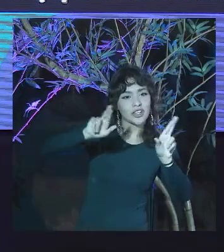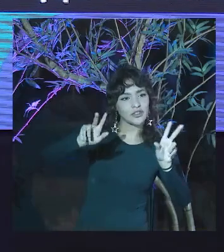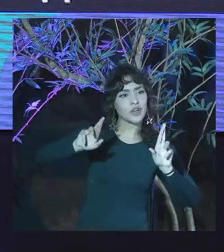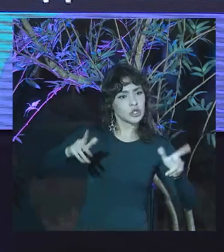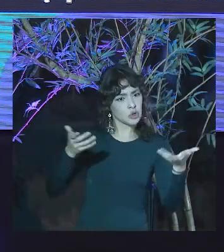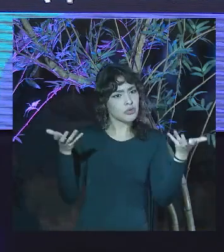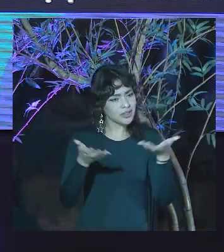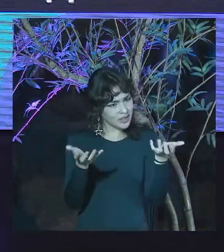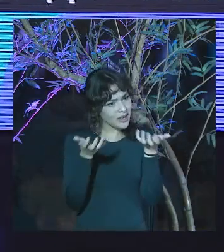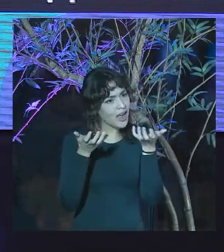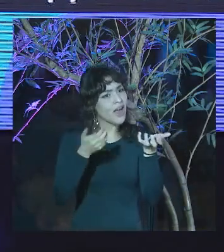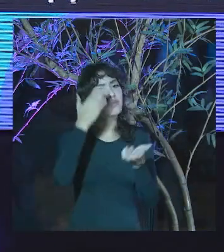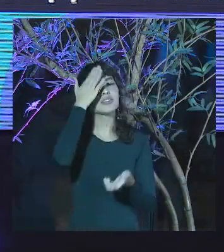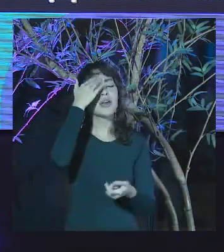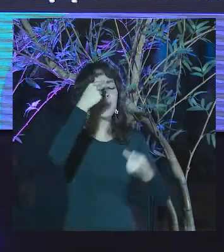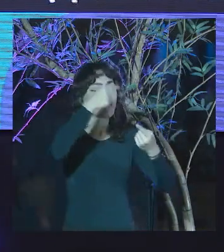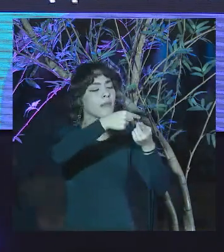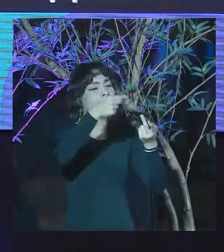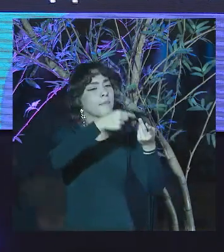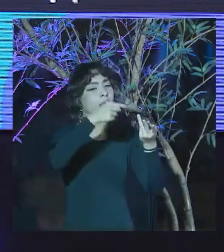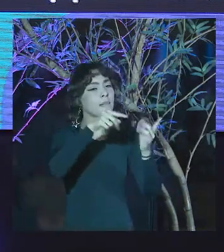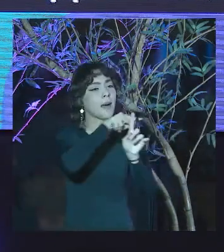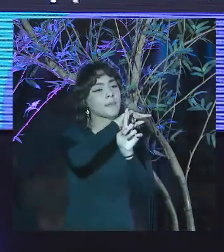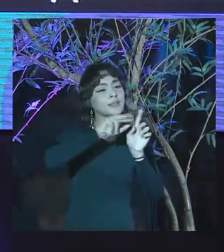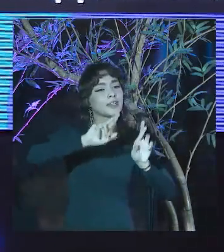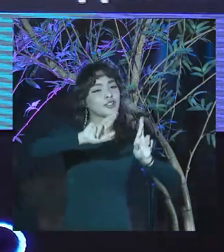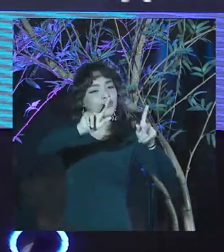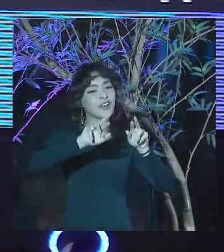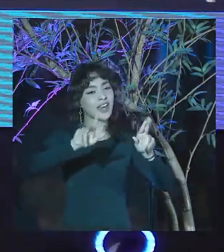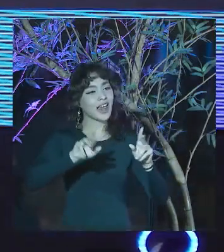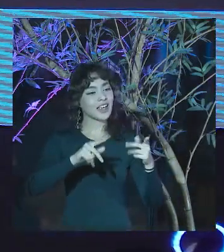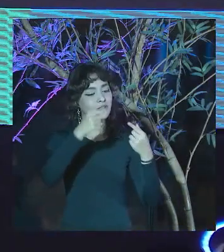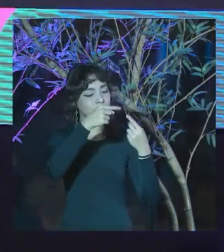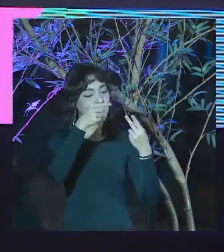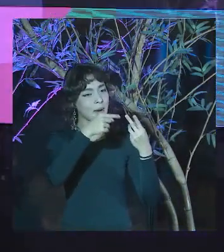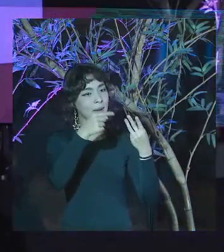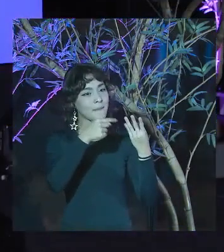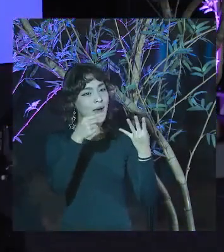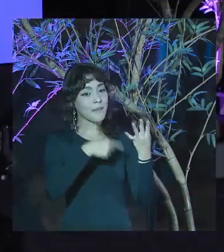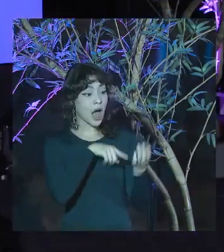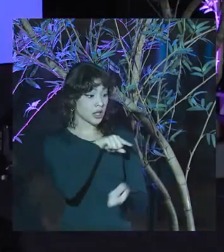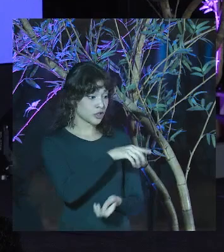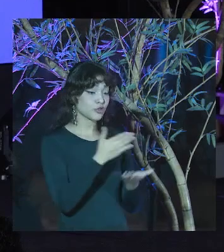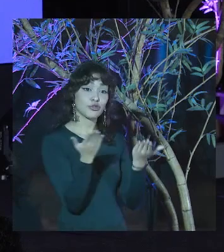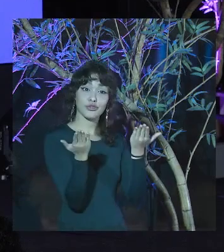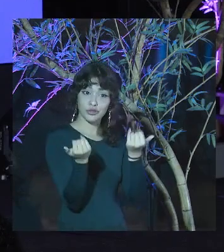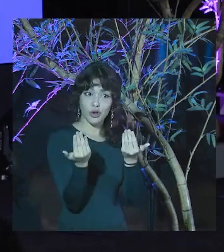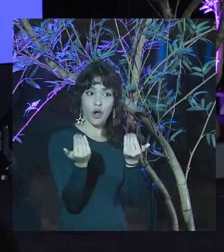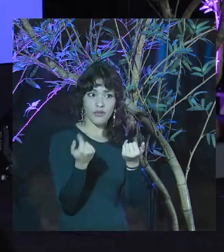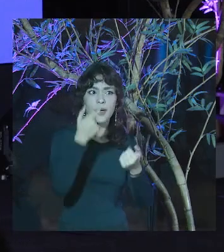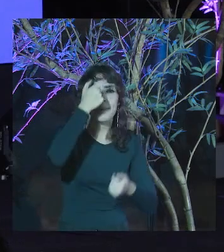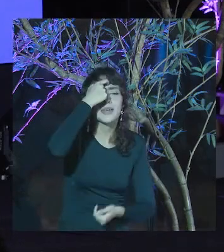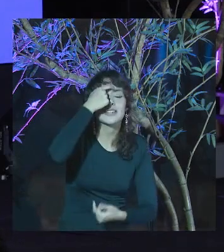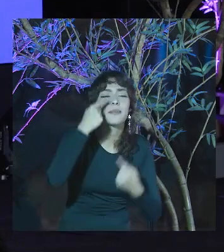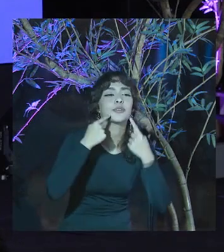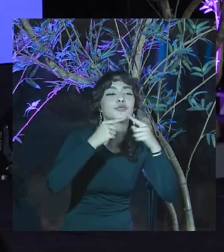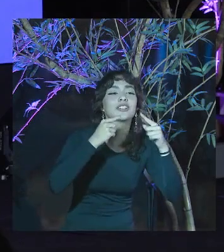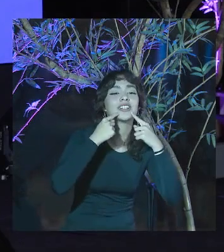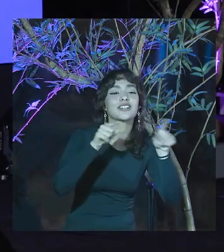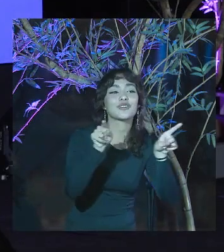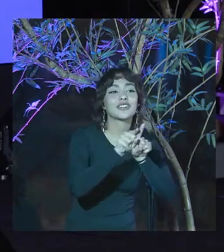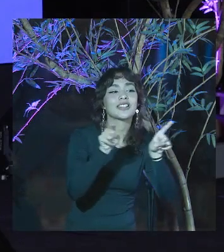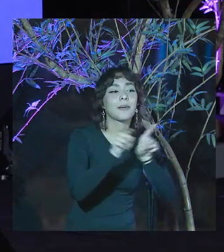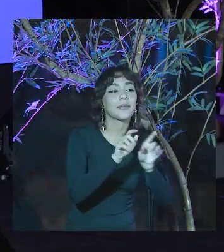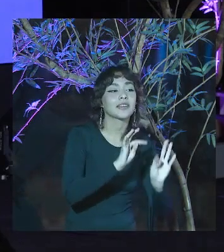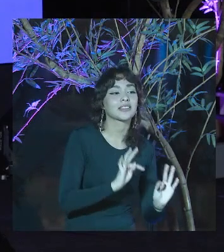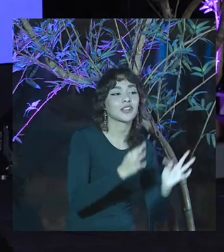as outras versões também. Isto é uma jovem, né, com pensamento crítico e computacional integrado.